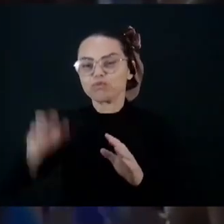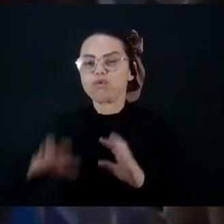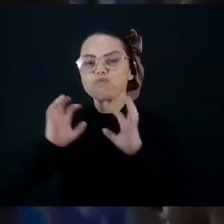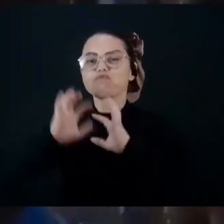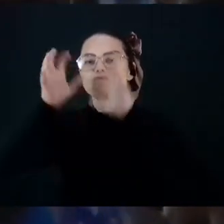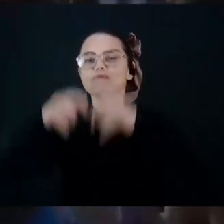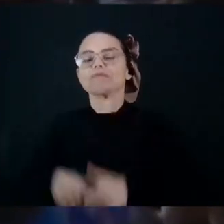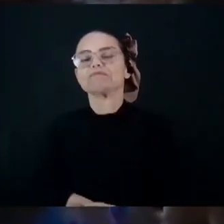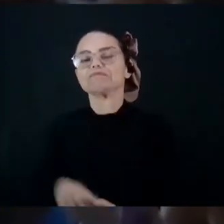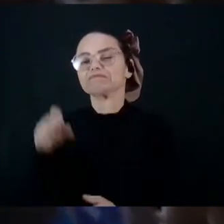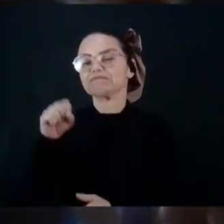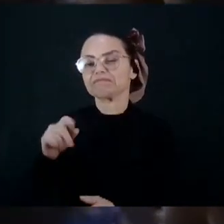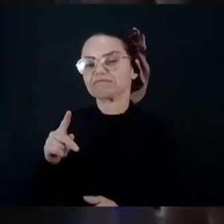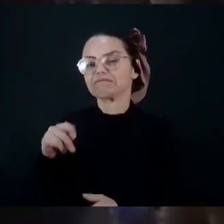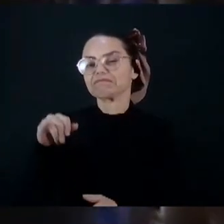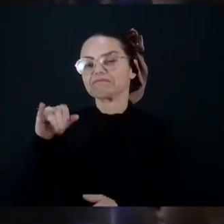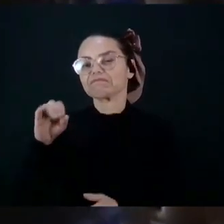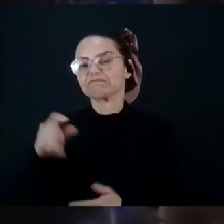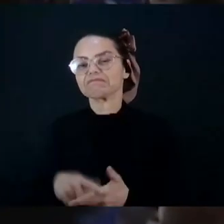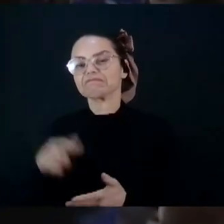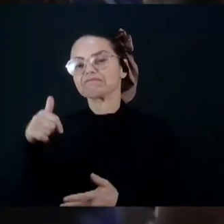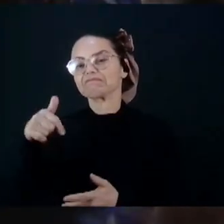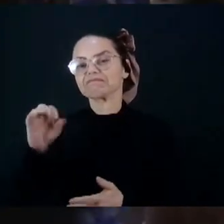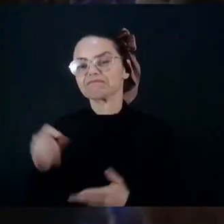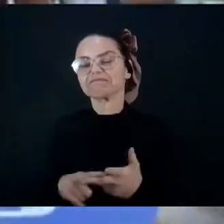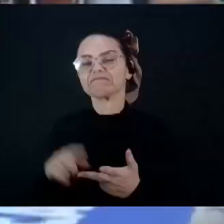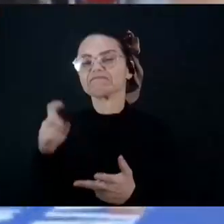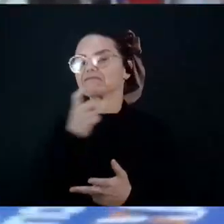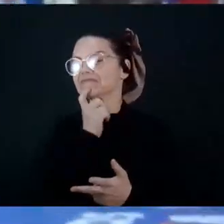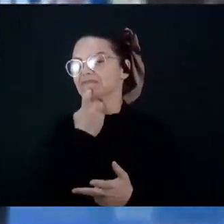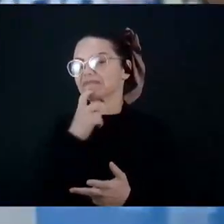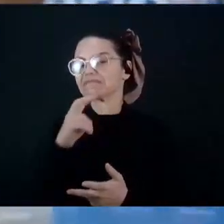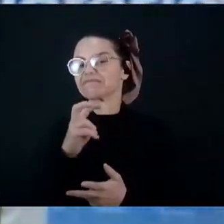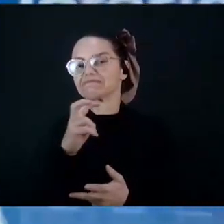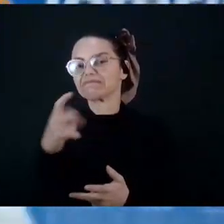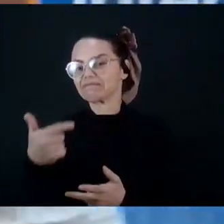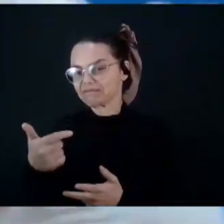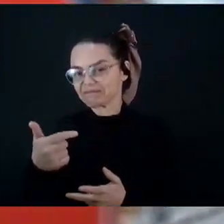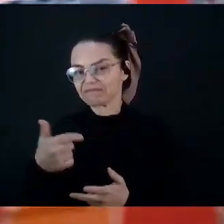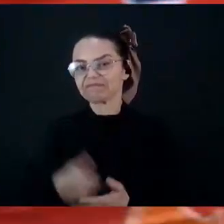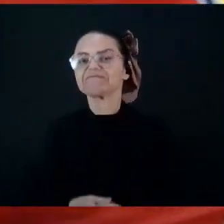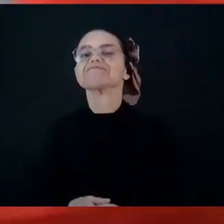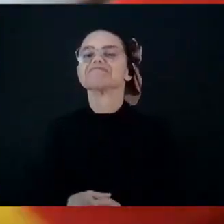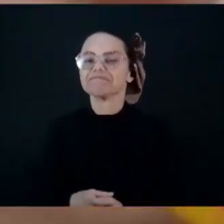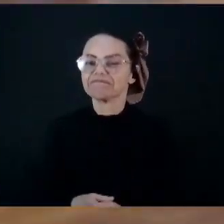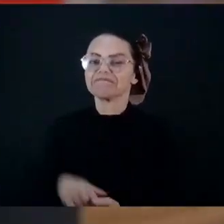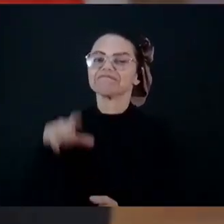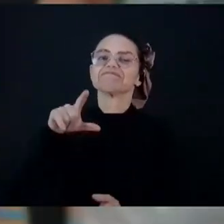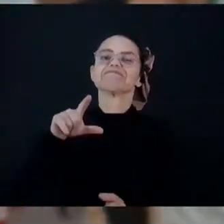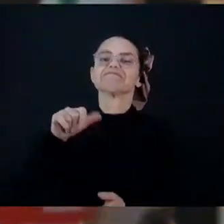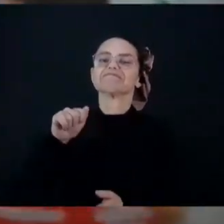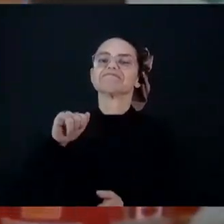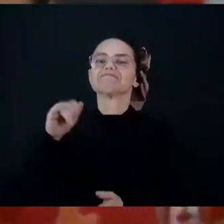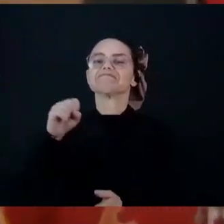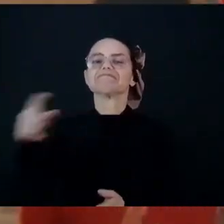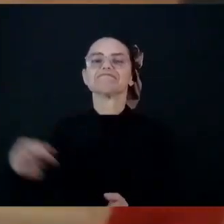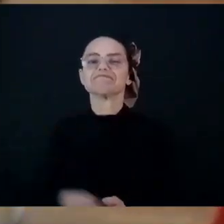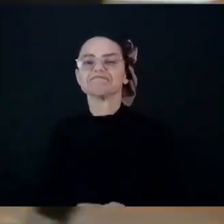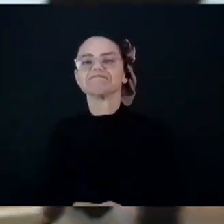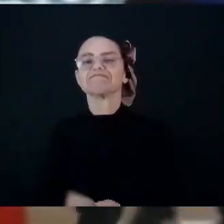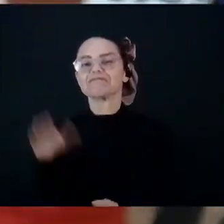Sampaio 70, Campinas 52. Laís do Sampaio foi a maior pontuadora